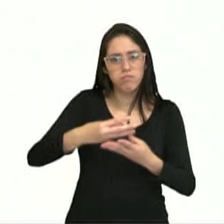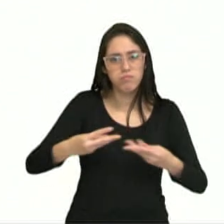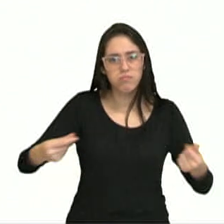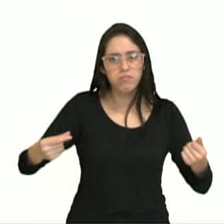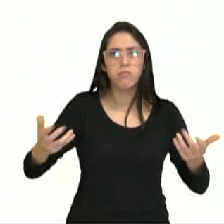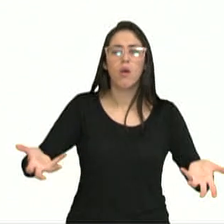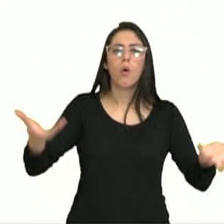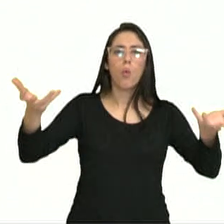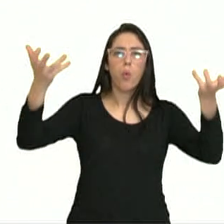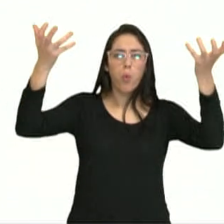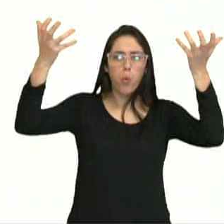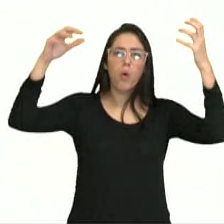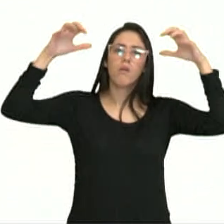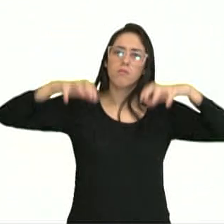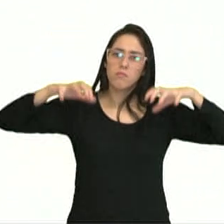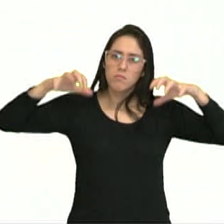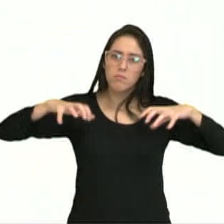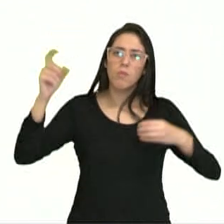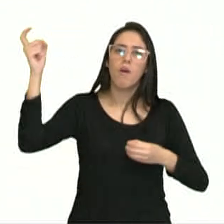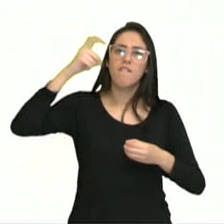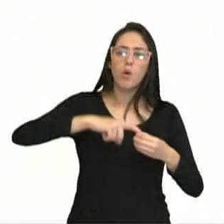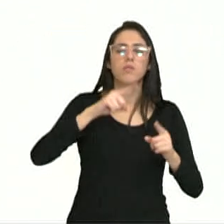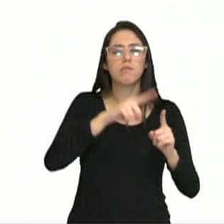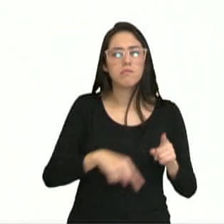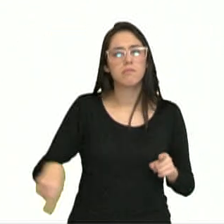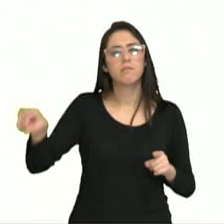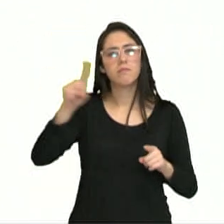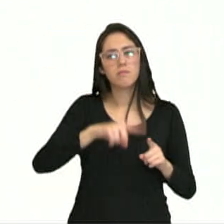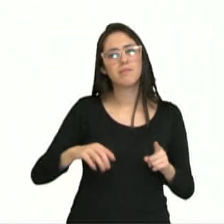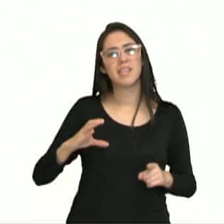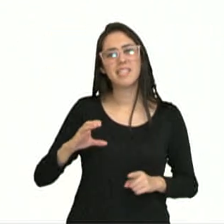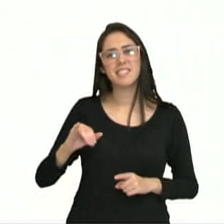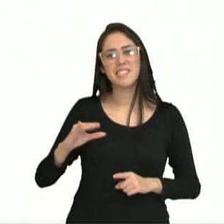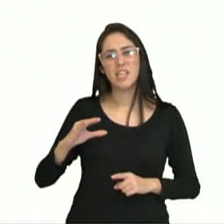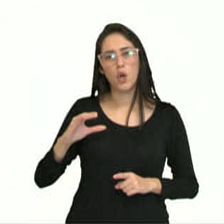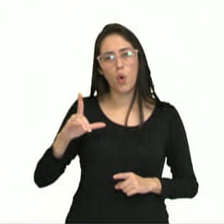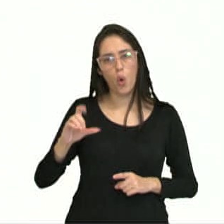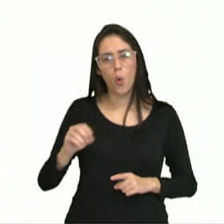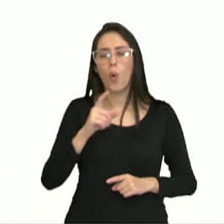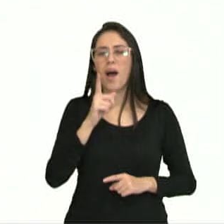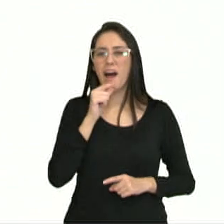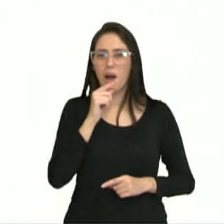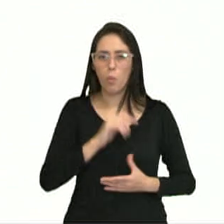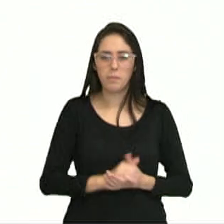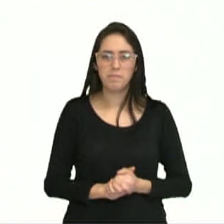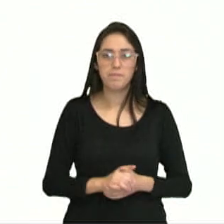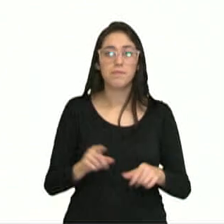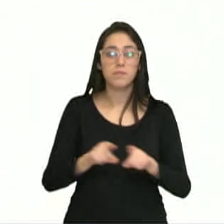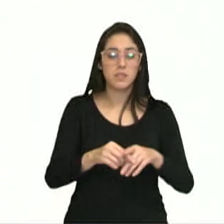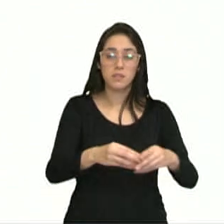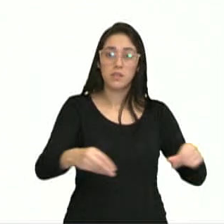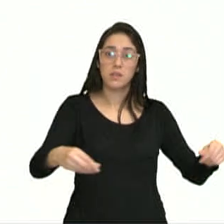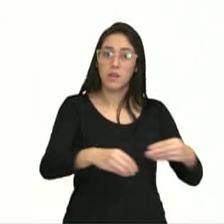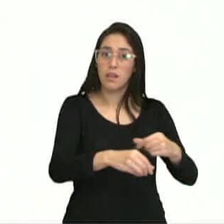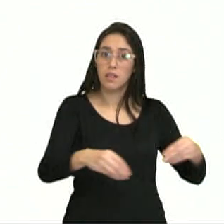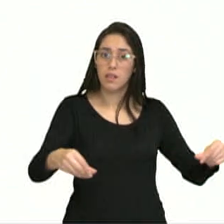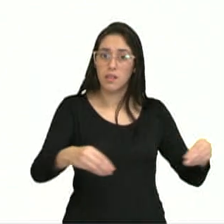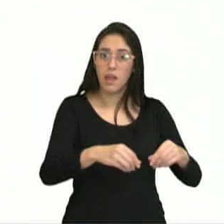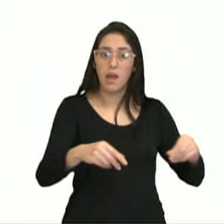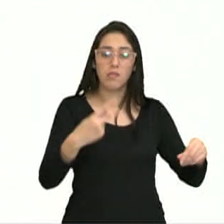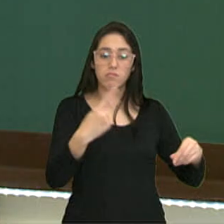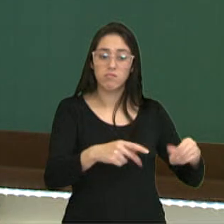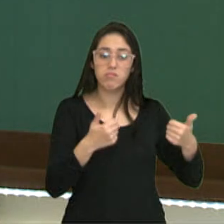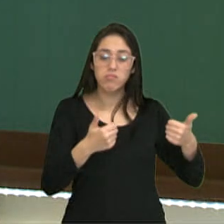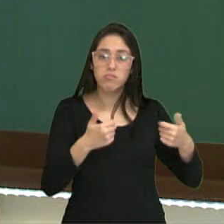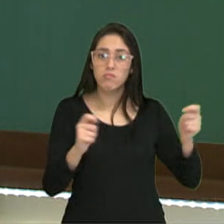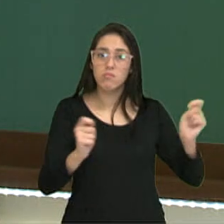precipita. Essa questão da água está se desenvolvendo aqui no planeta. A fertilidade do solo, a quantidade de terras agricultáveis devido